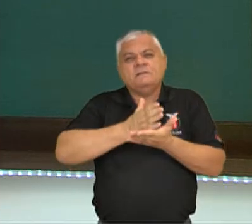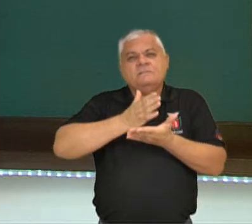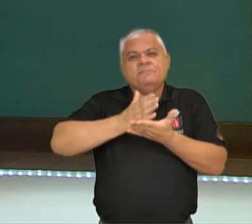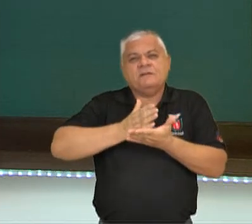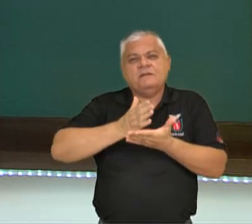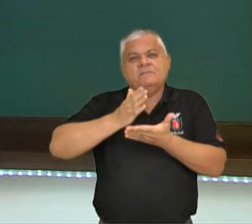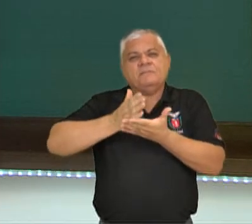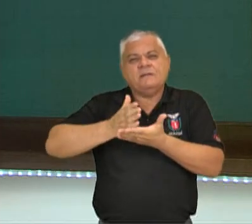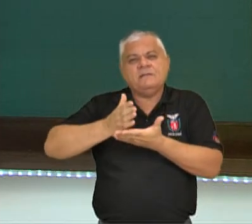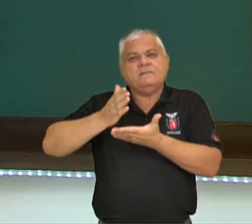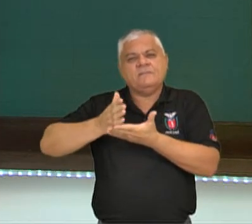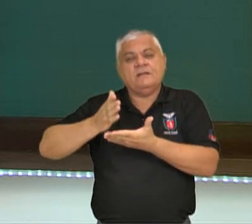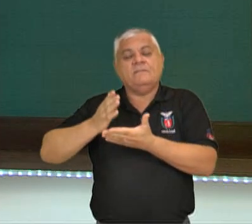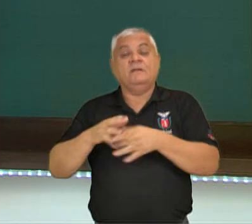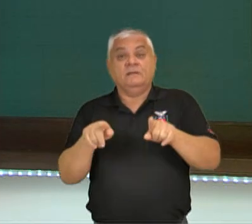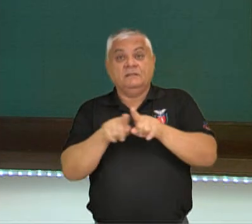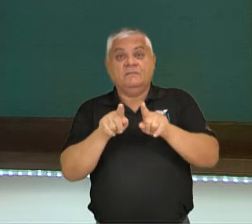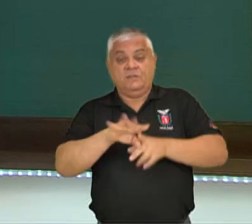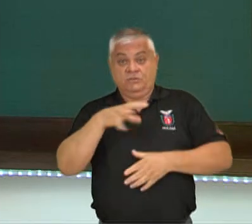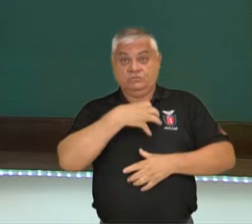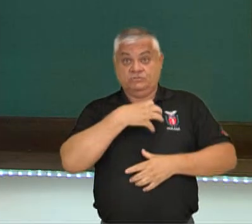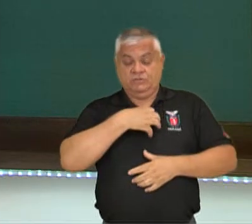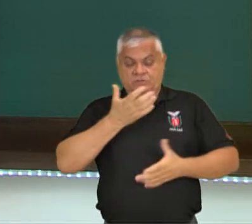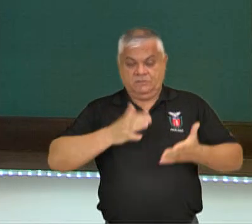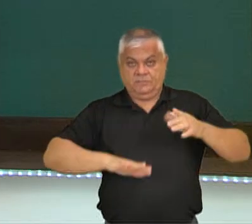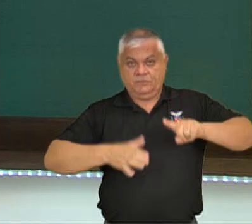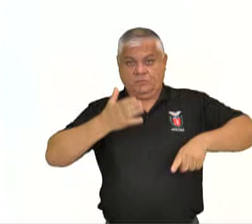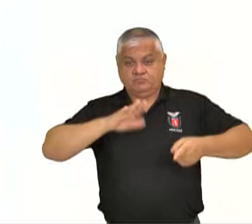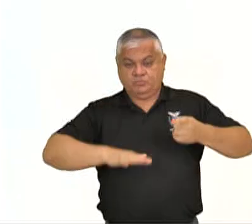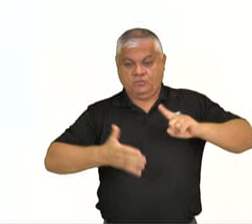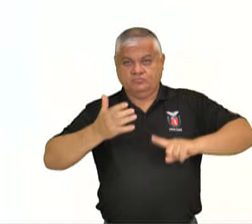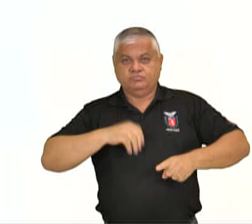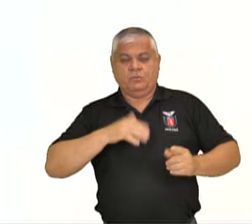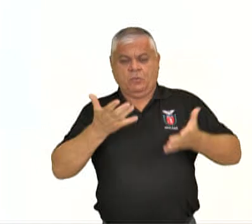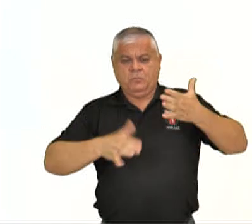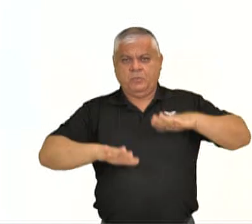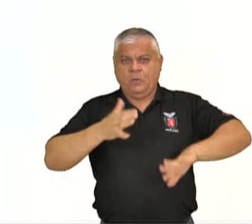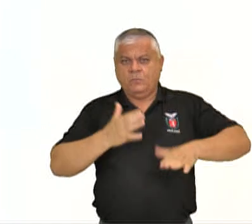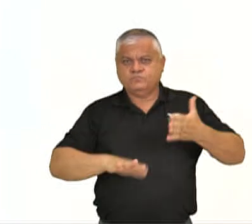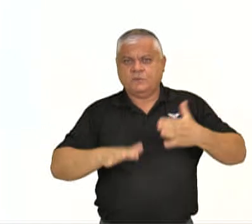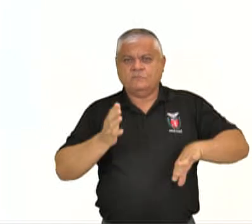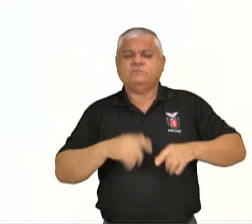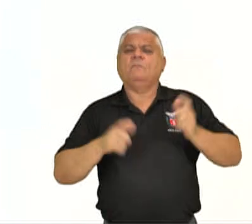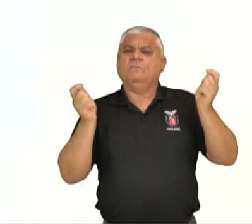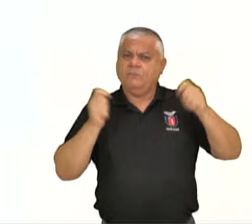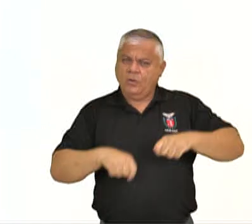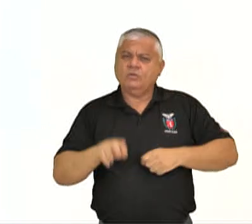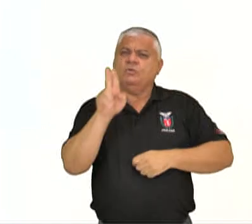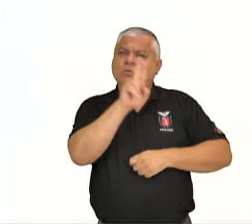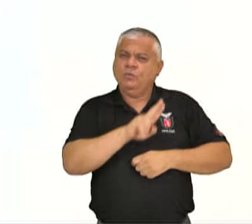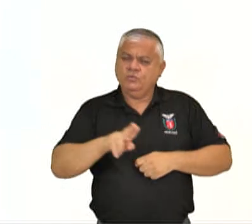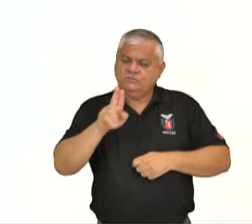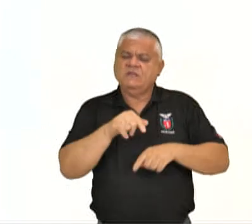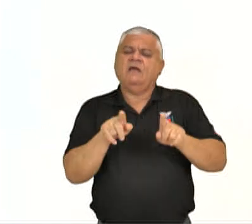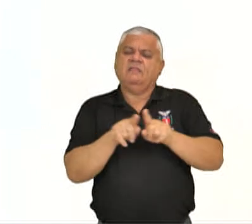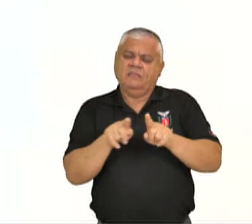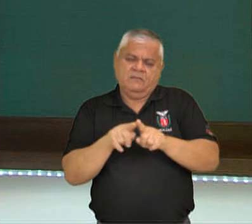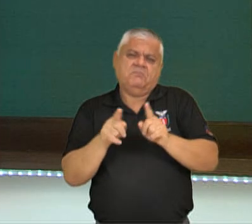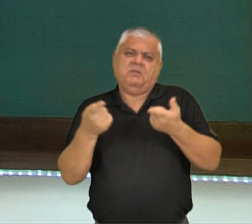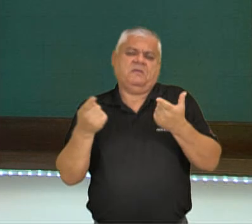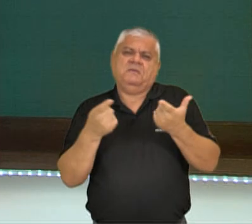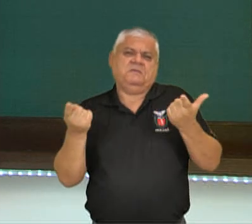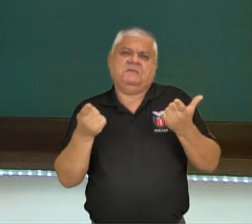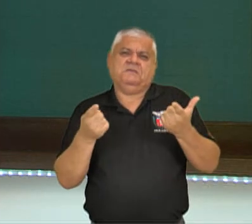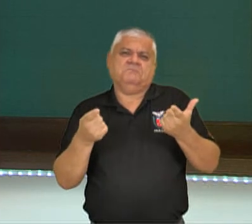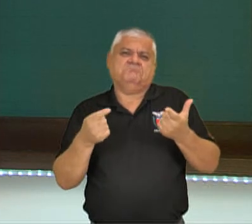tambor, né? A forma que ele está sendo tocado. Pode ser usado em kits de percussão em ritmos brasileiros, ele